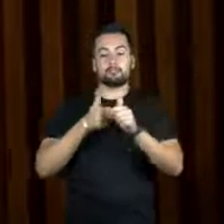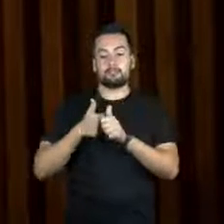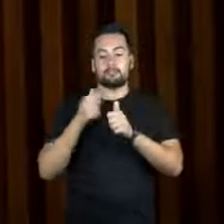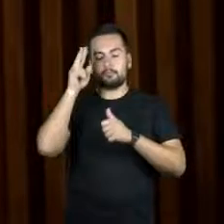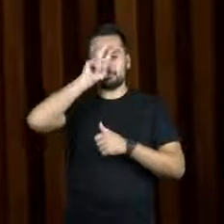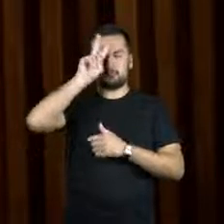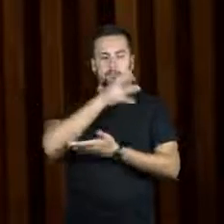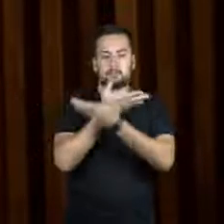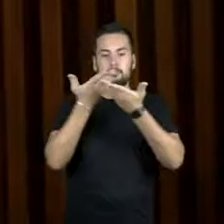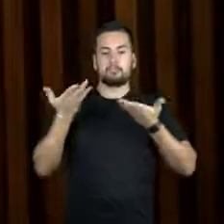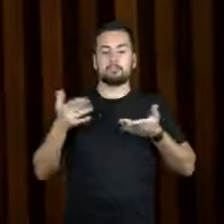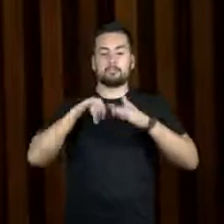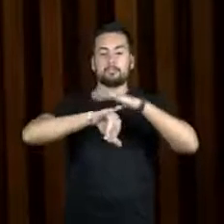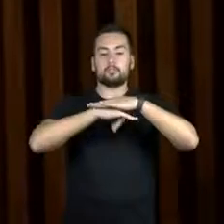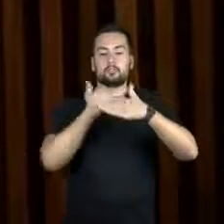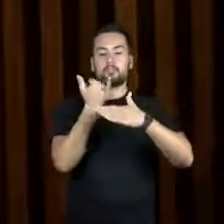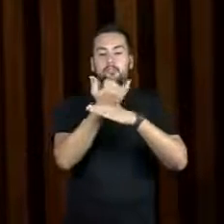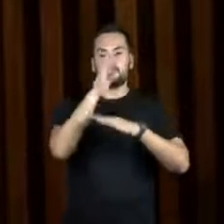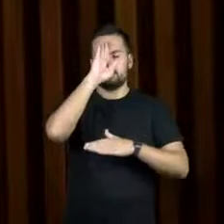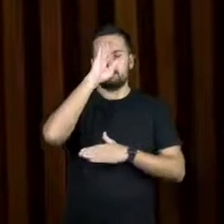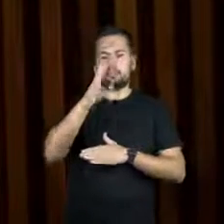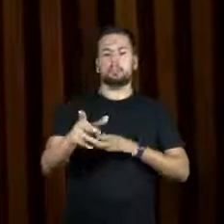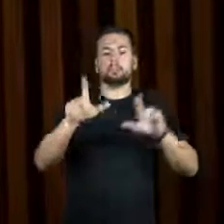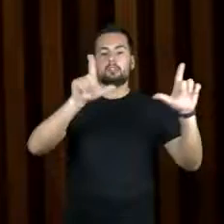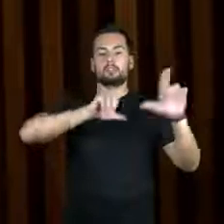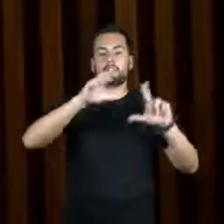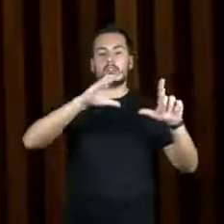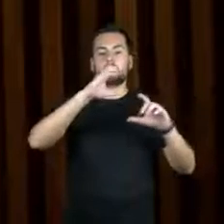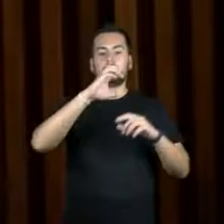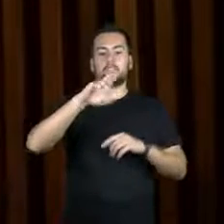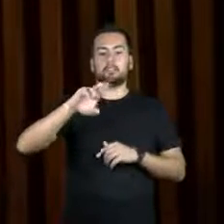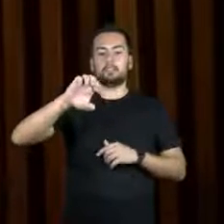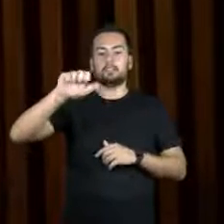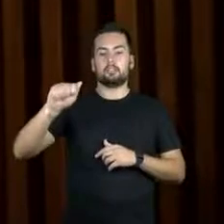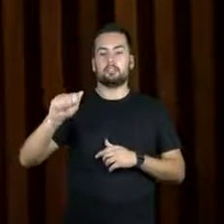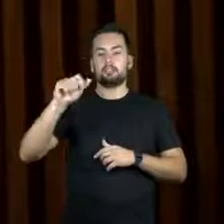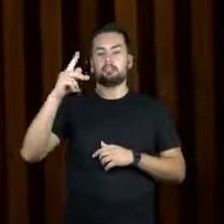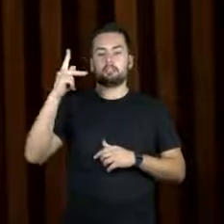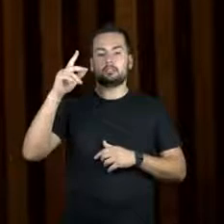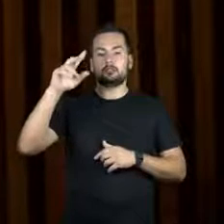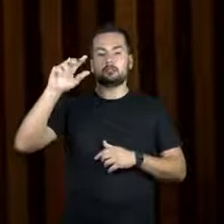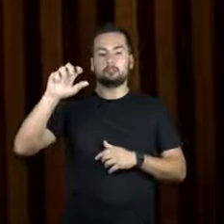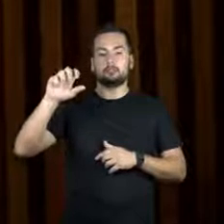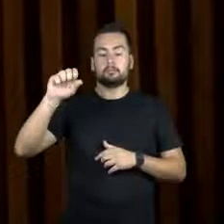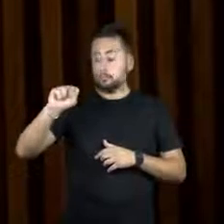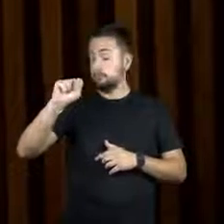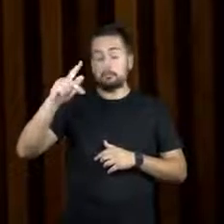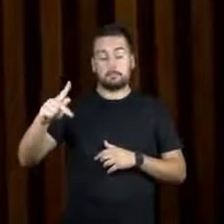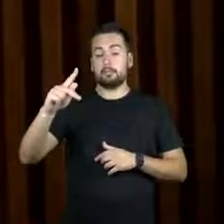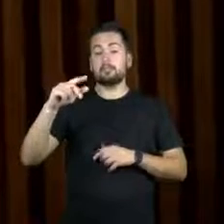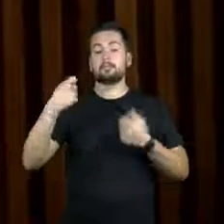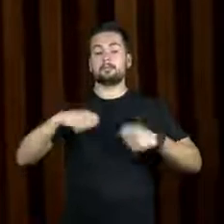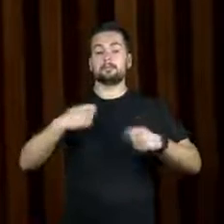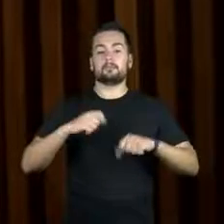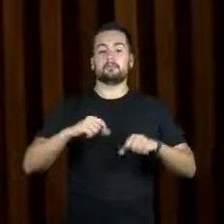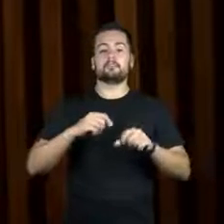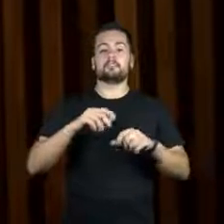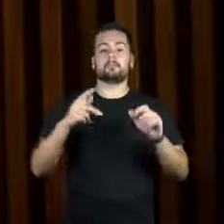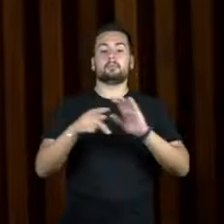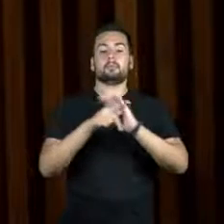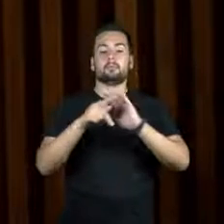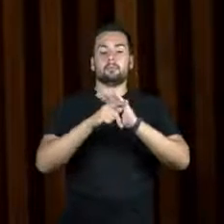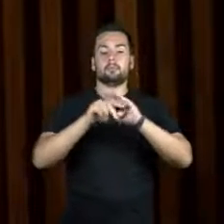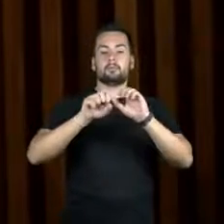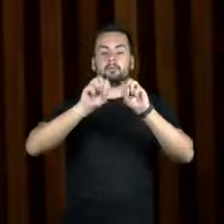participantes que estão acompanhando pelo YouTube, diretamente na TV CREA São Paulo, que é necessário realizar a inscrição na plataforma Simpla. O link está